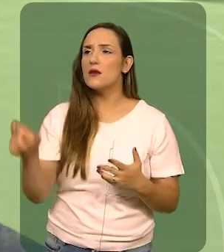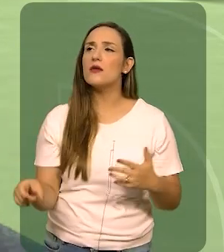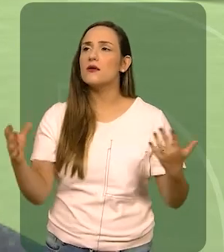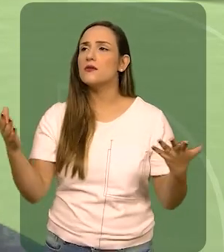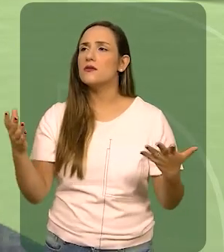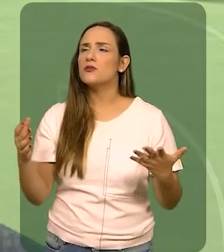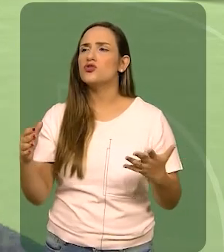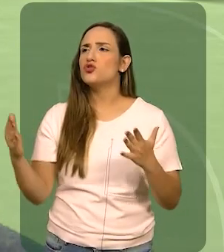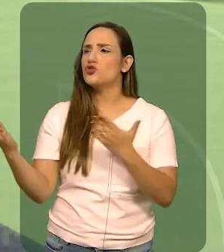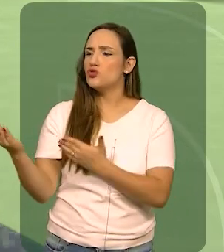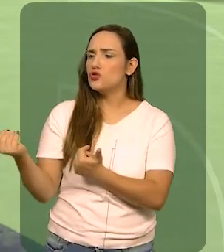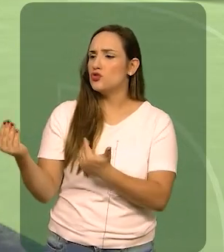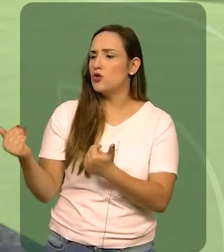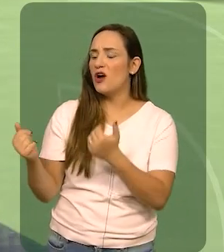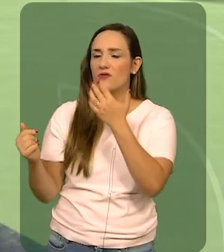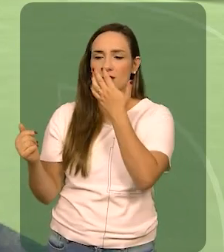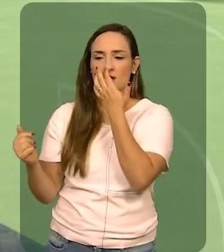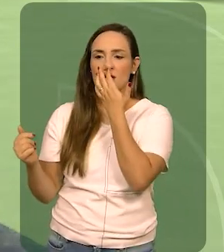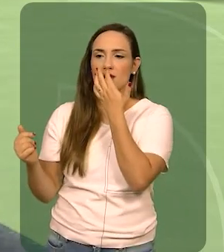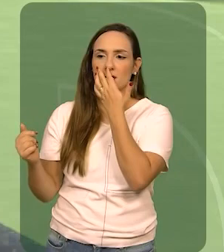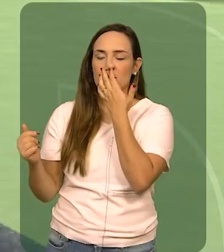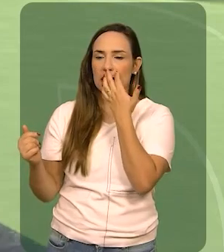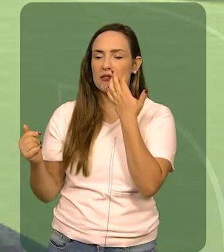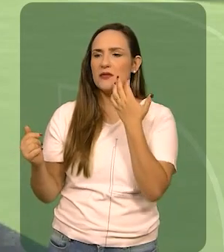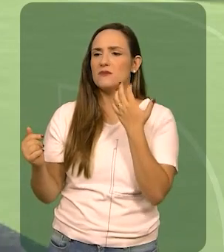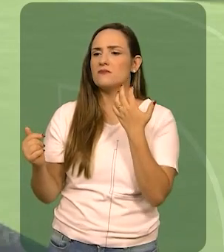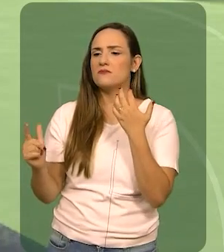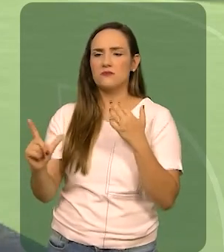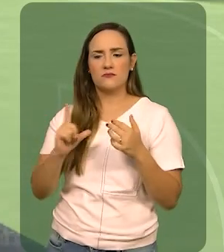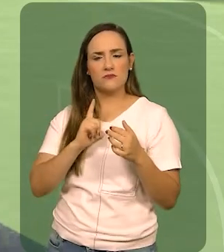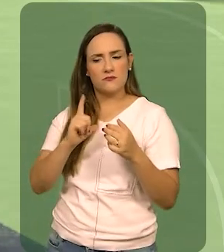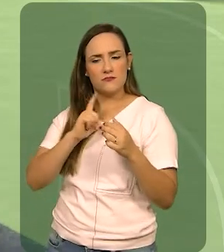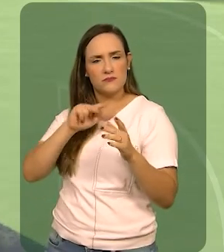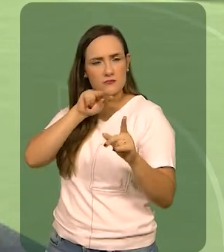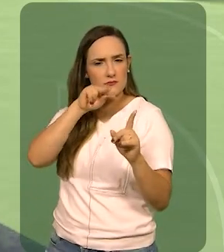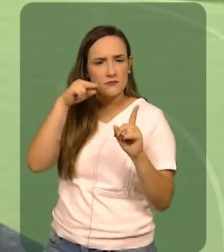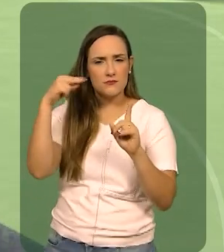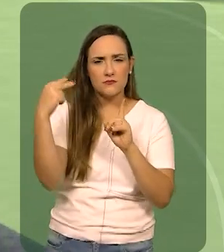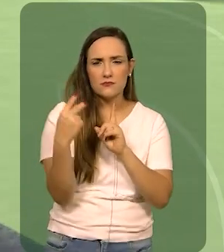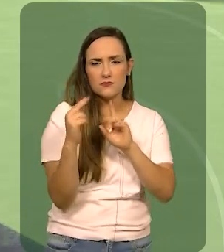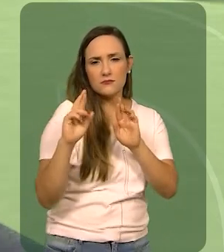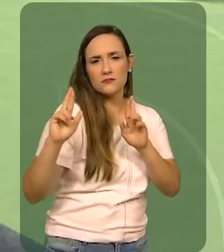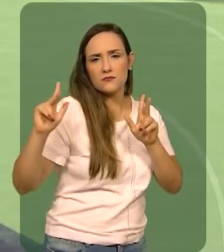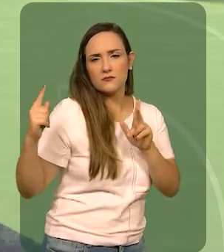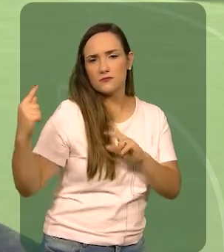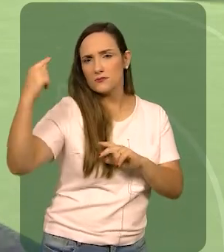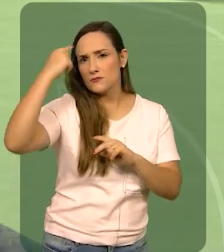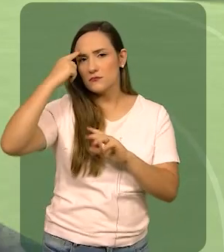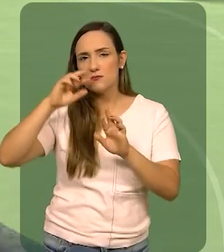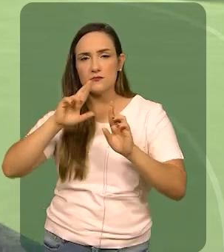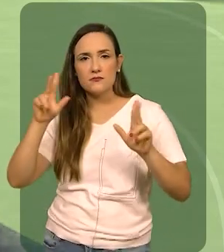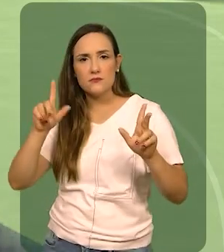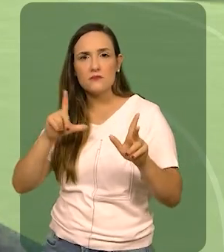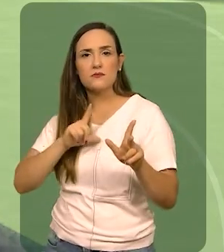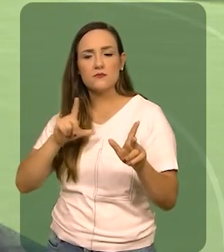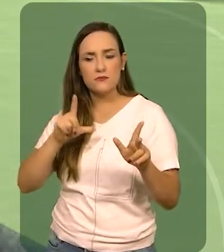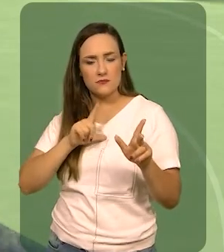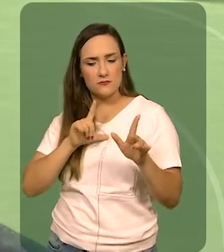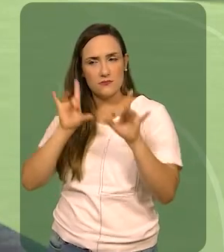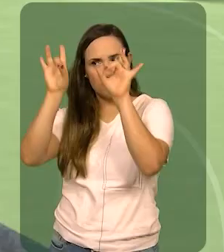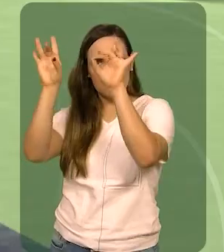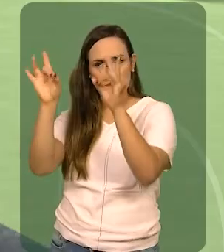jovem que saiu da base, que ocupou o seu espaço com o seu olhar, com os seus pensamentos e com as